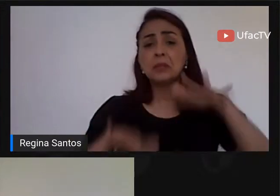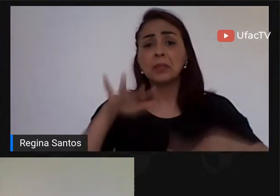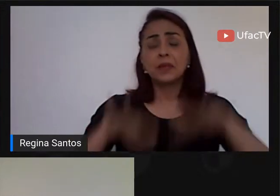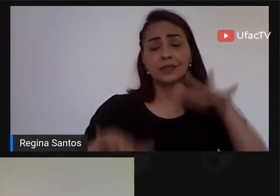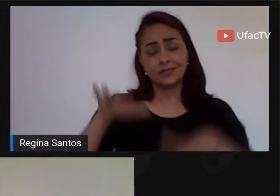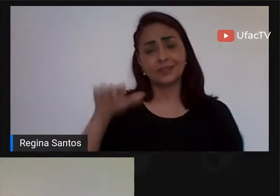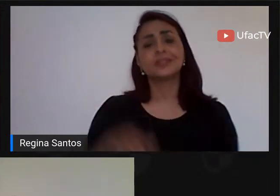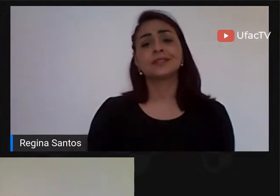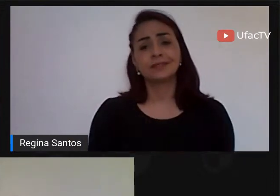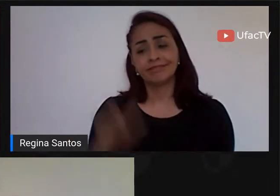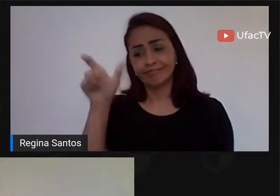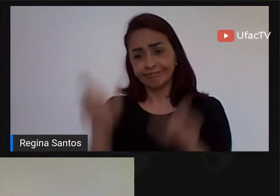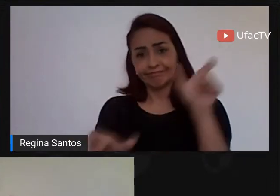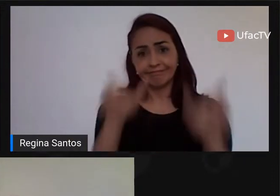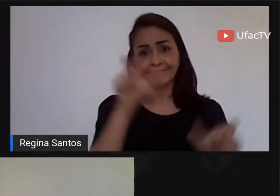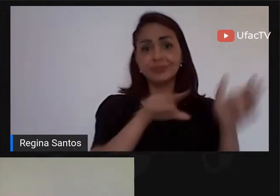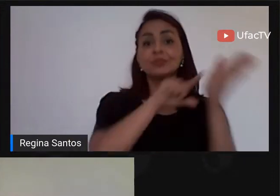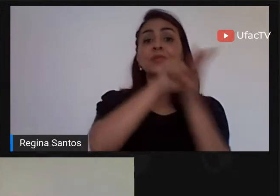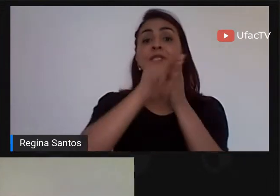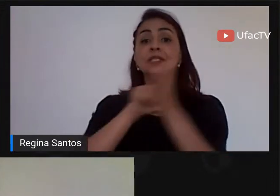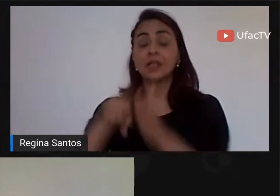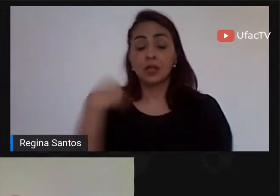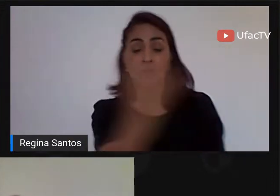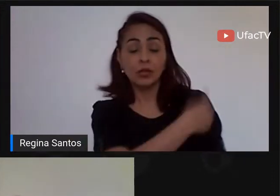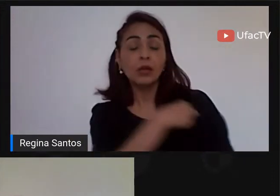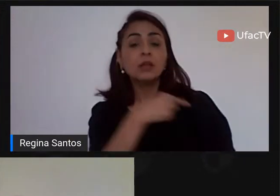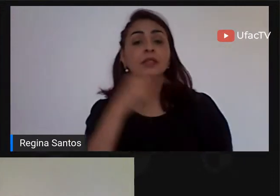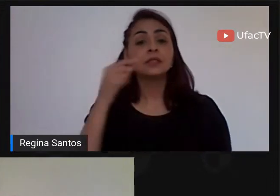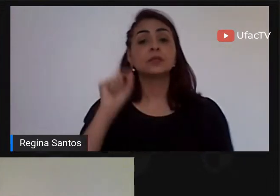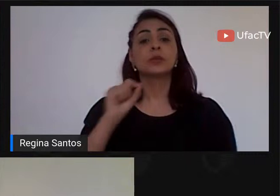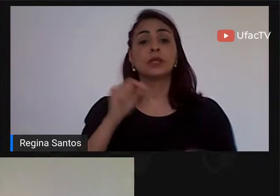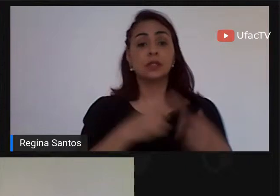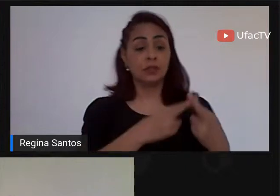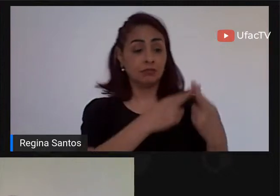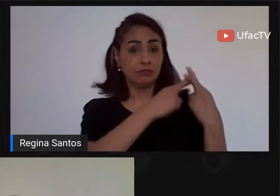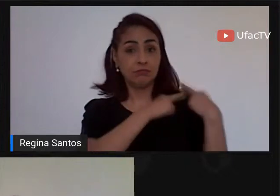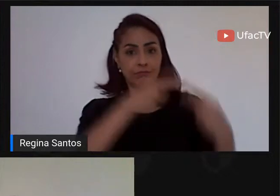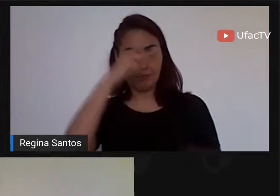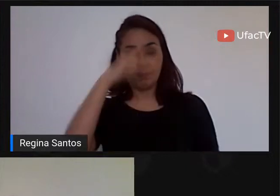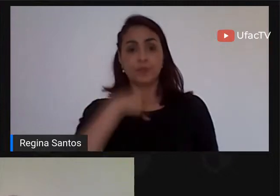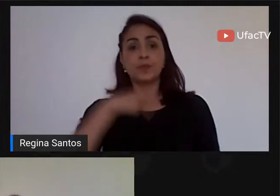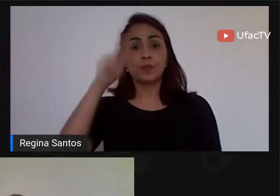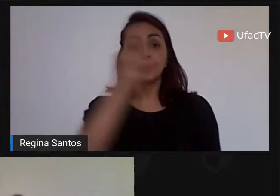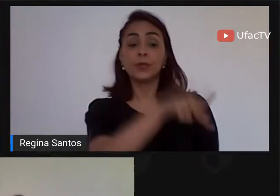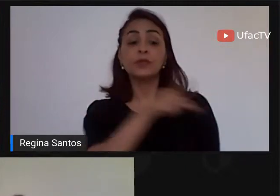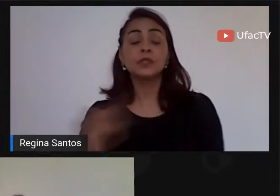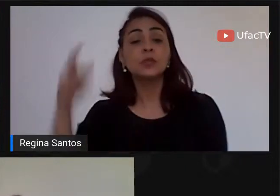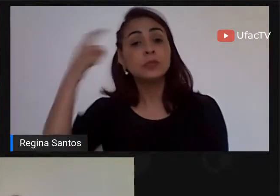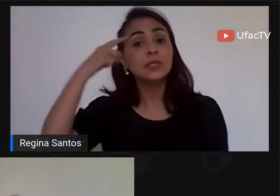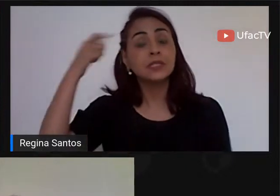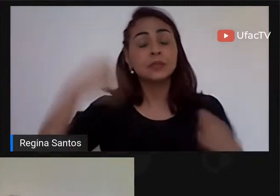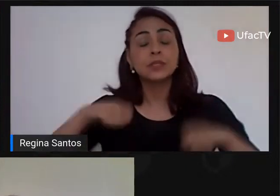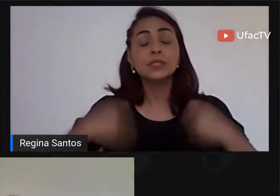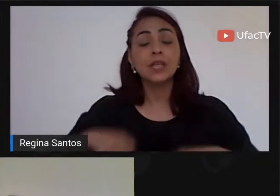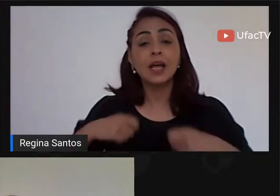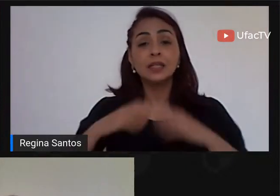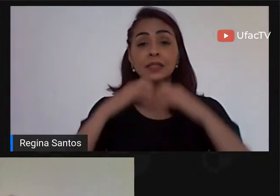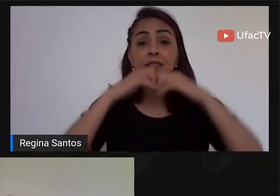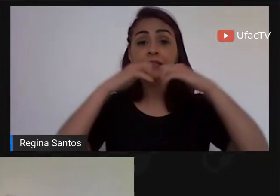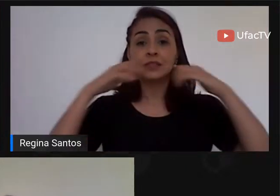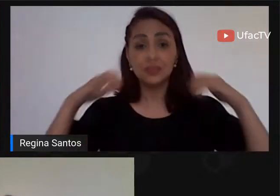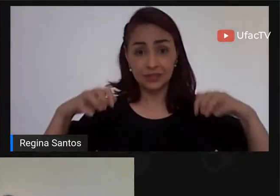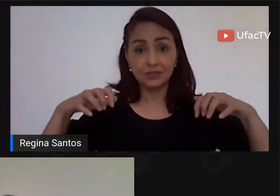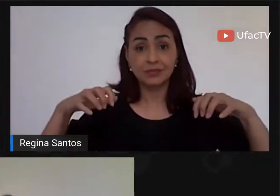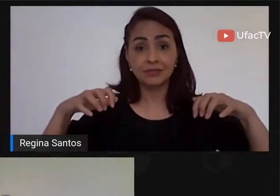cabe a nós, enquanto professores, pensarmos se, de fato, essa separação, essa divisão de